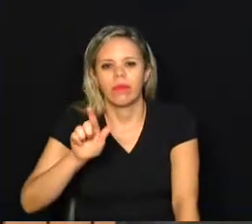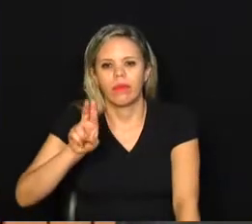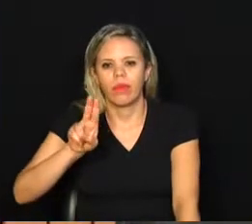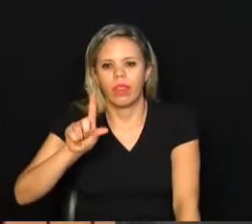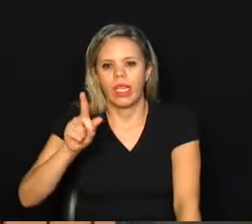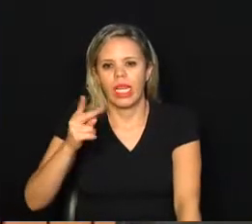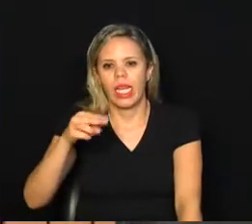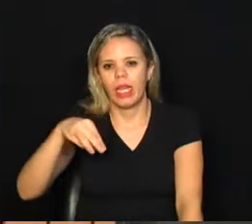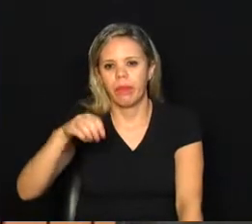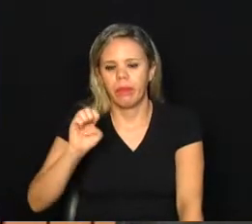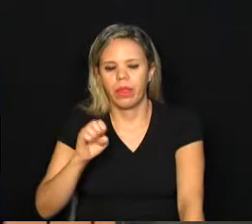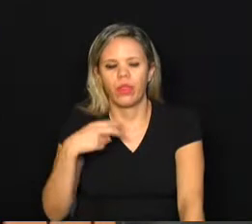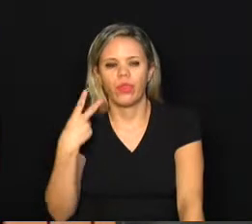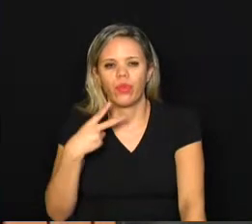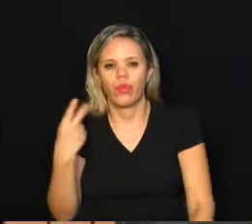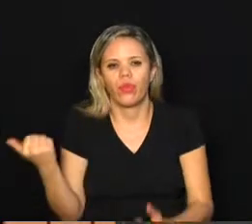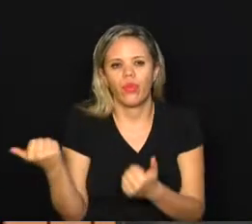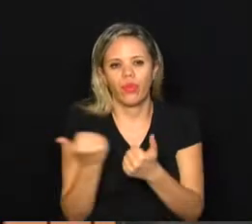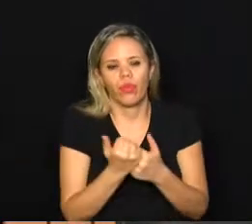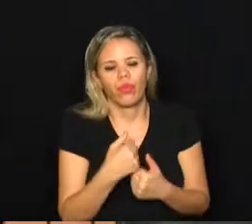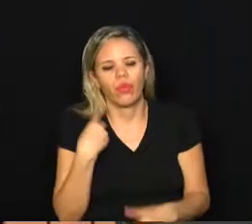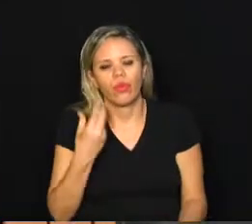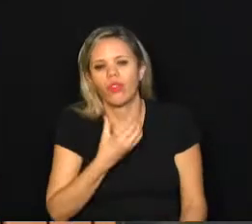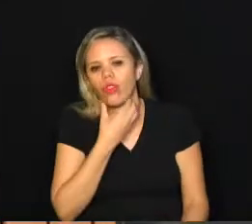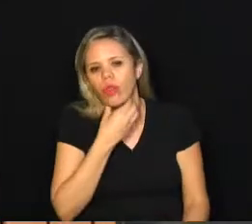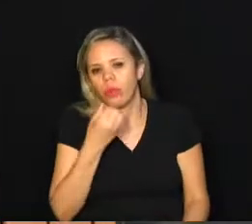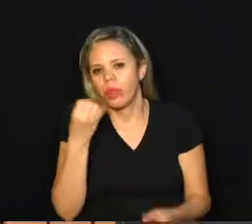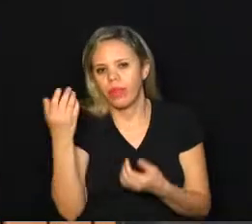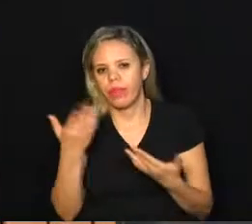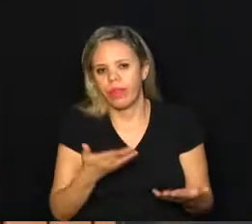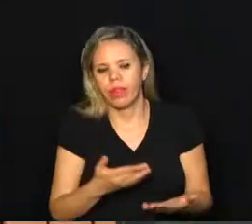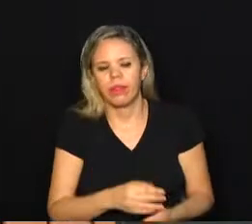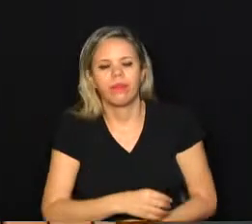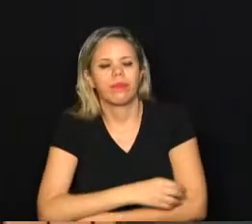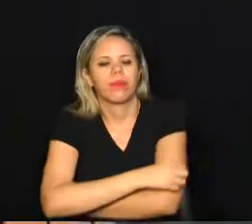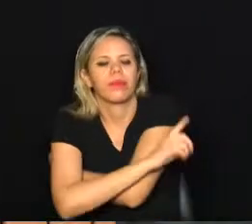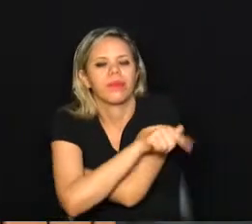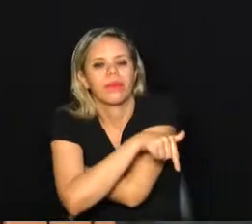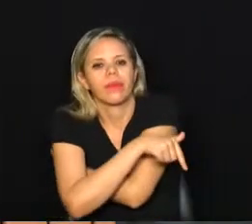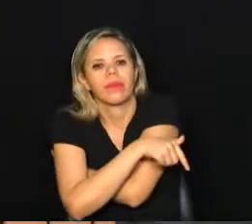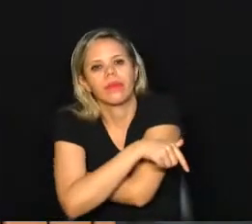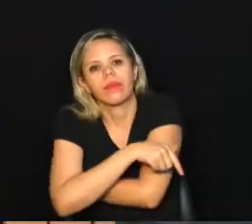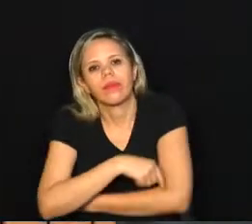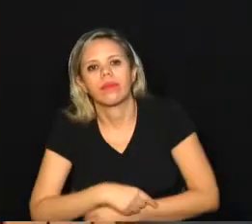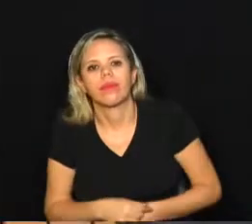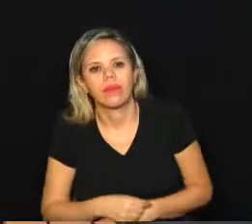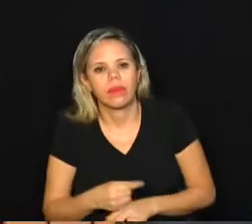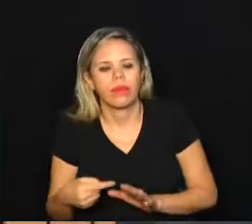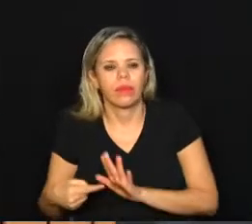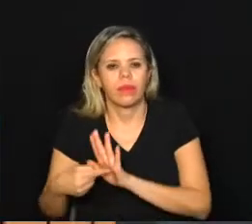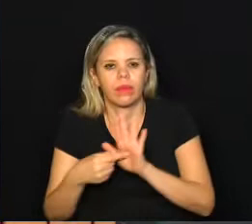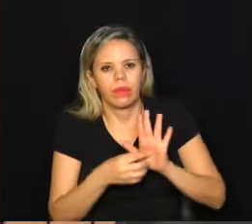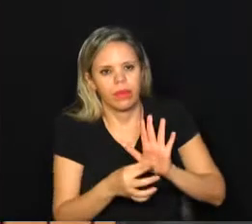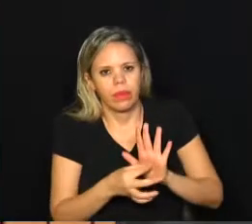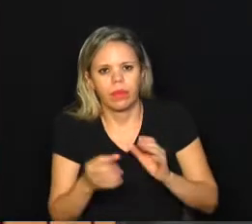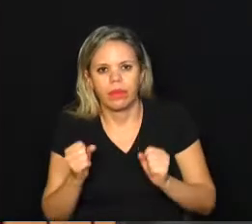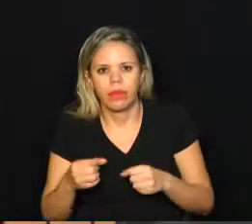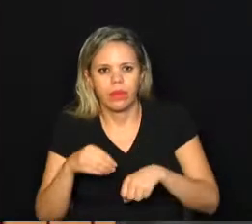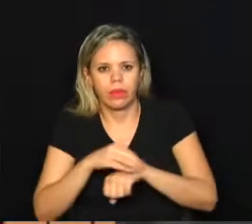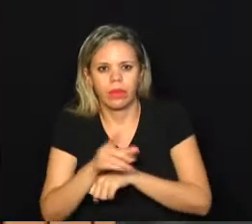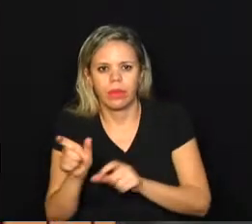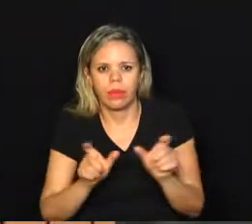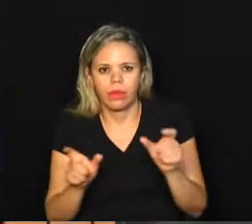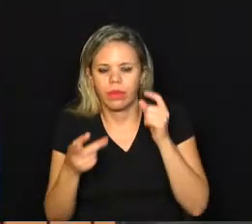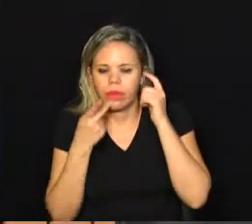representando o vereador Carmo Luiz. Seja bem-vindo, Guilherme. Depois das exposições aí, a gente vai poder passar a palavra